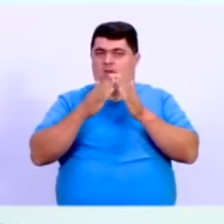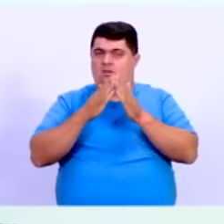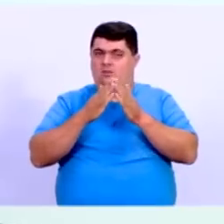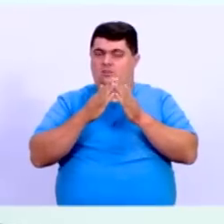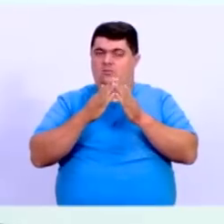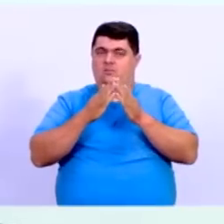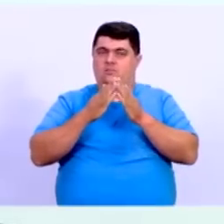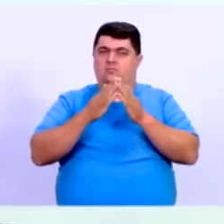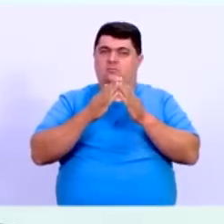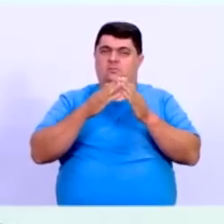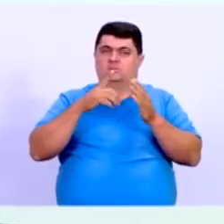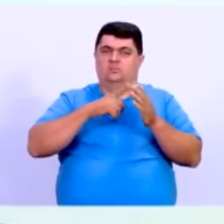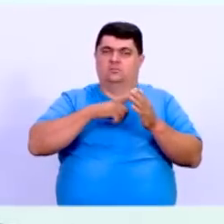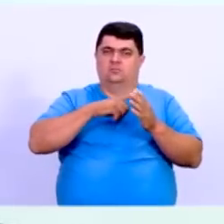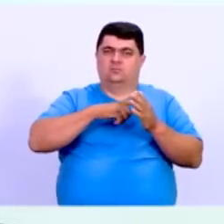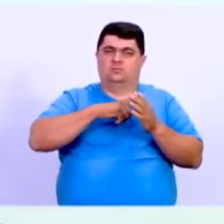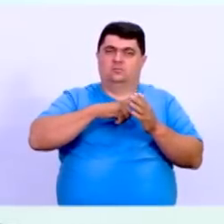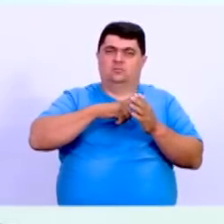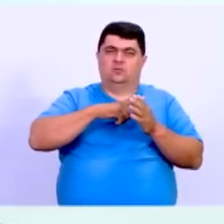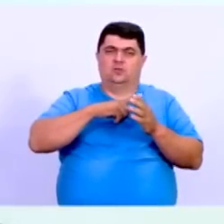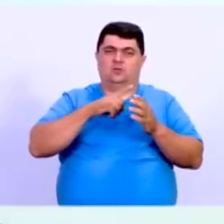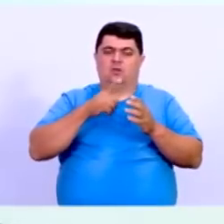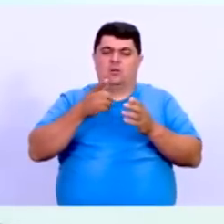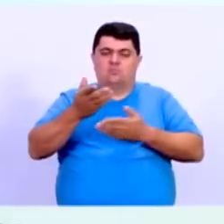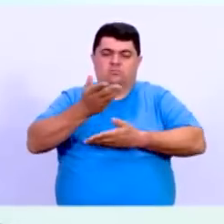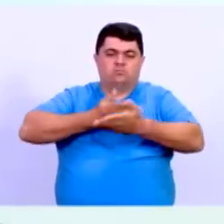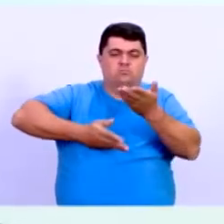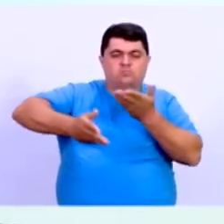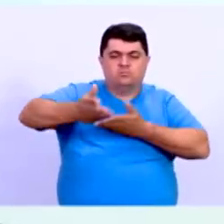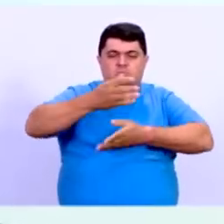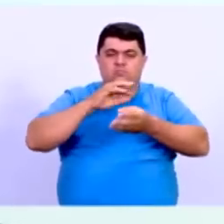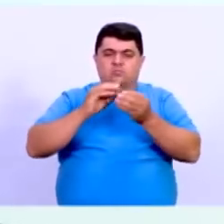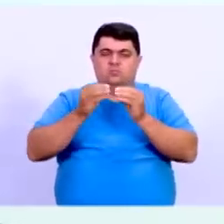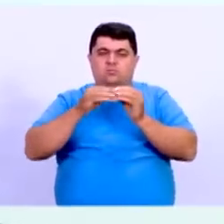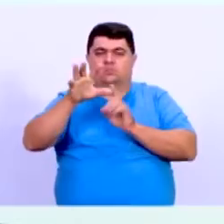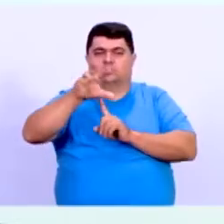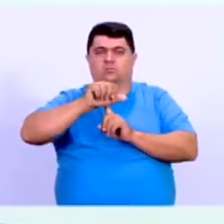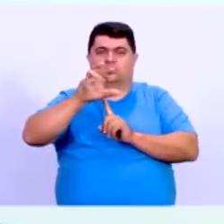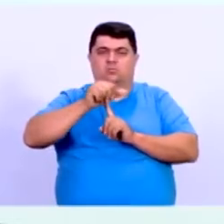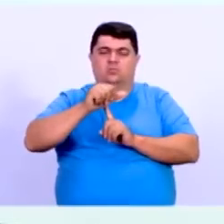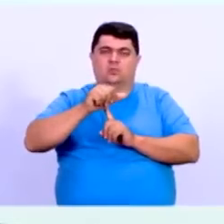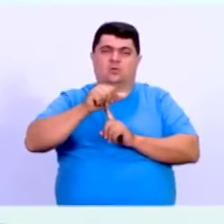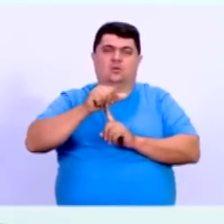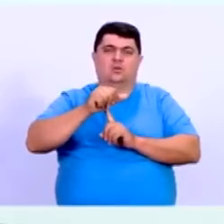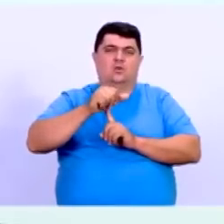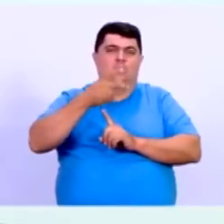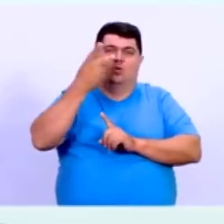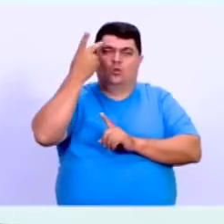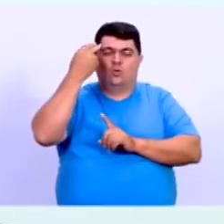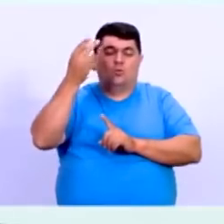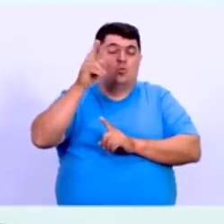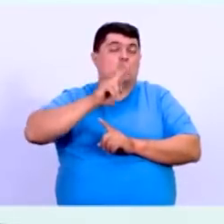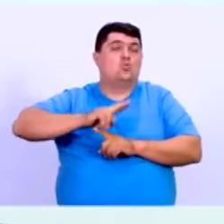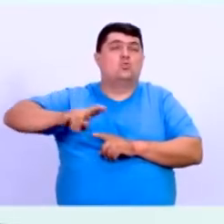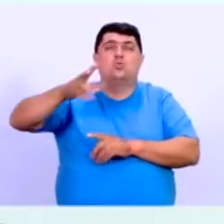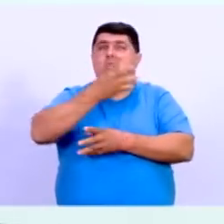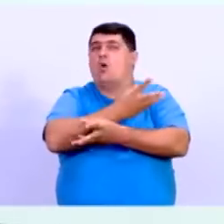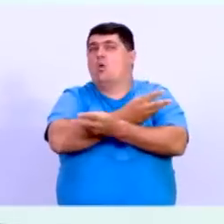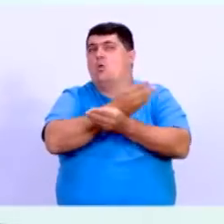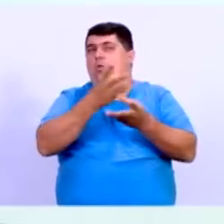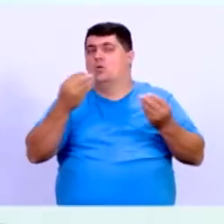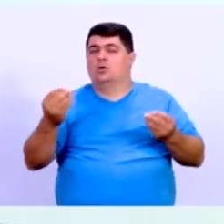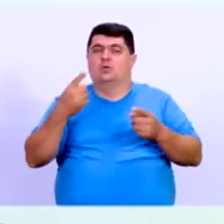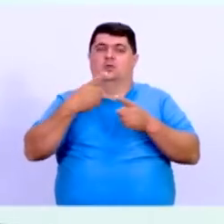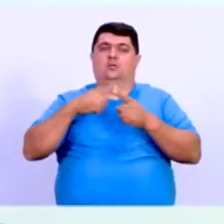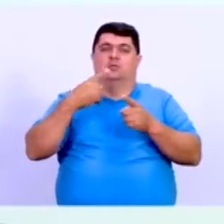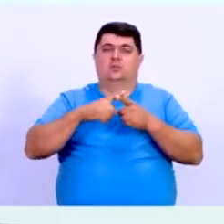galera, essa questão do compartilhamento de dados via wireless, ela é muito utilizada mesmo, né? Até mesmo